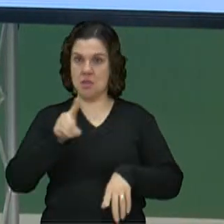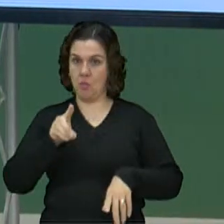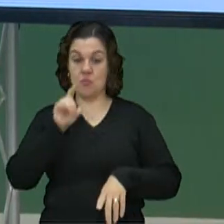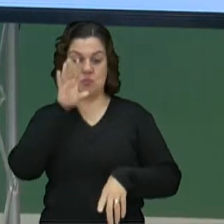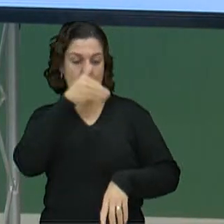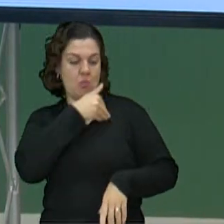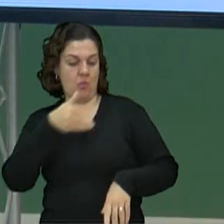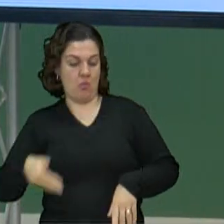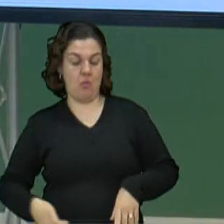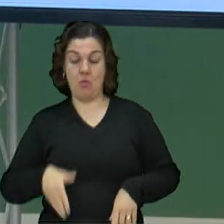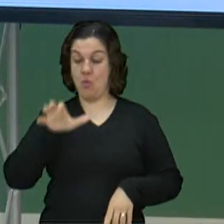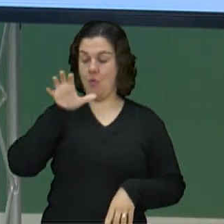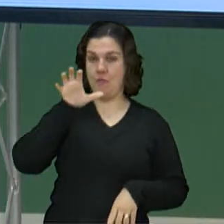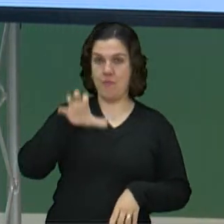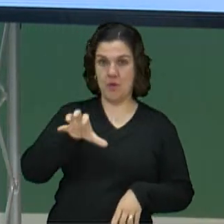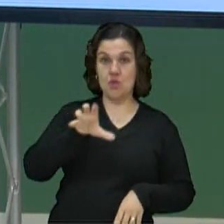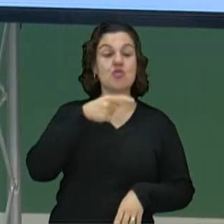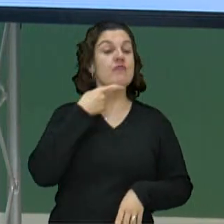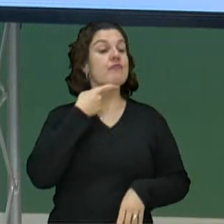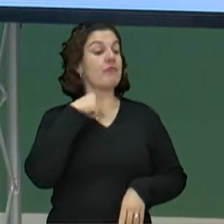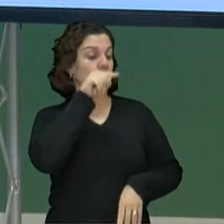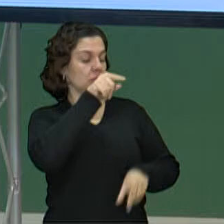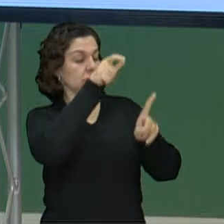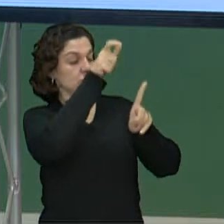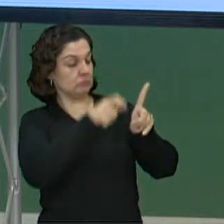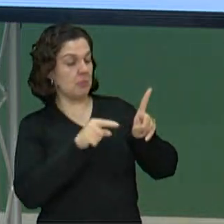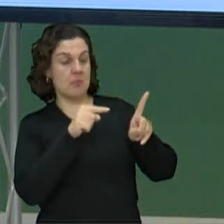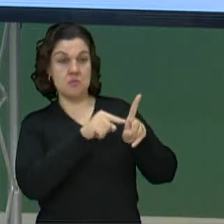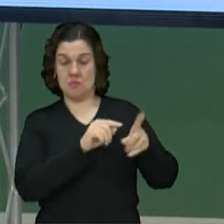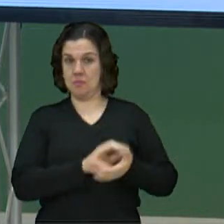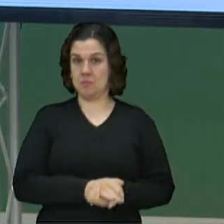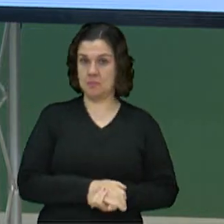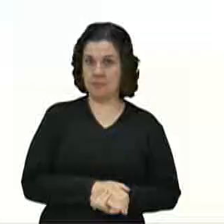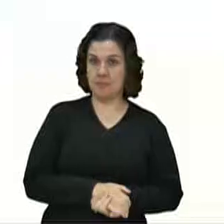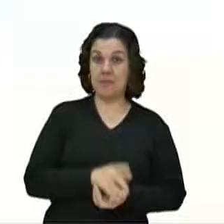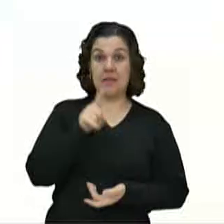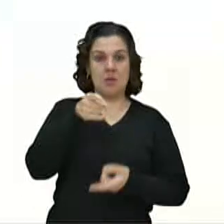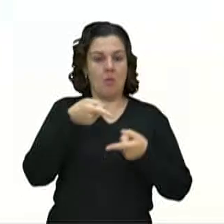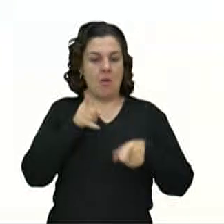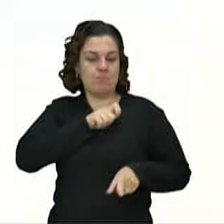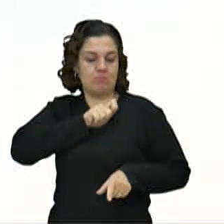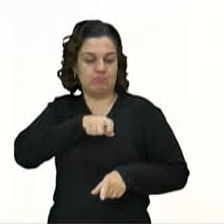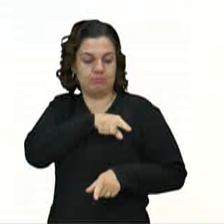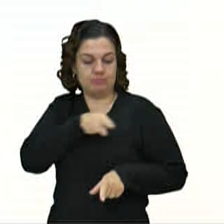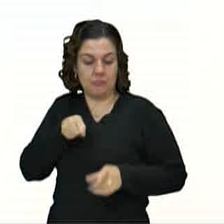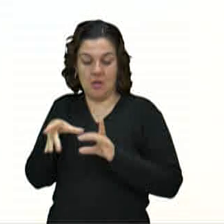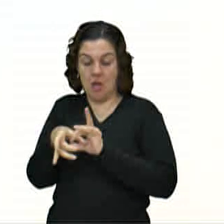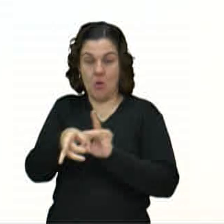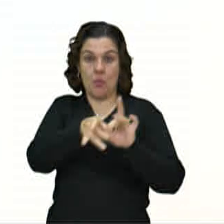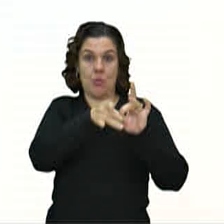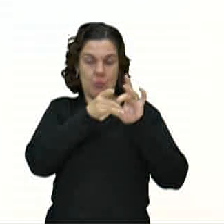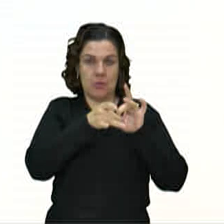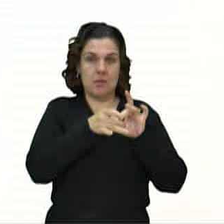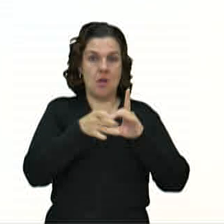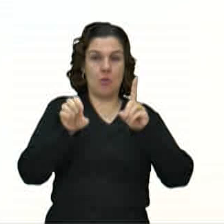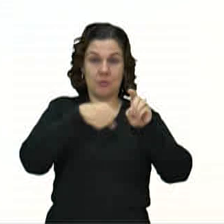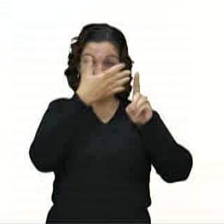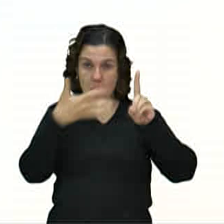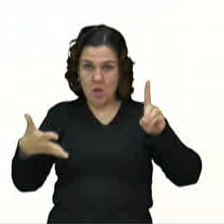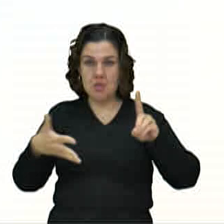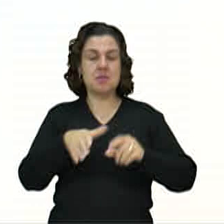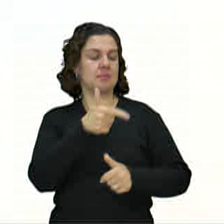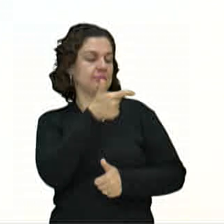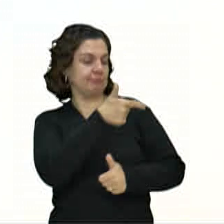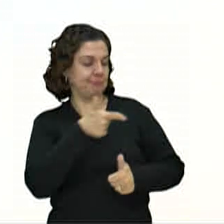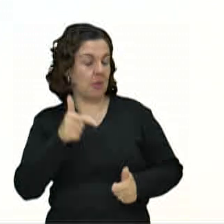Estado. Todos devem obedecer à vontade do Estado. Então, é uma ameaça à união nacional, à democracia. Pensamentos